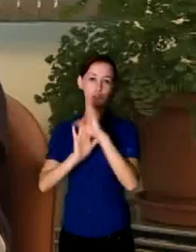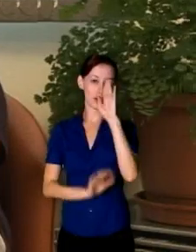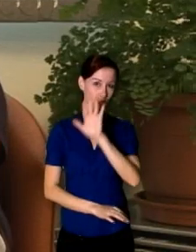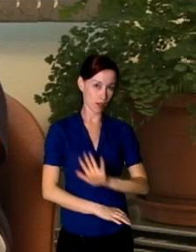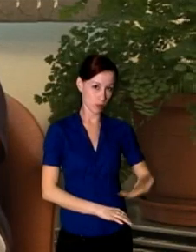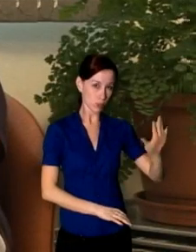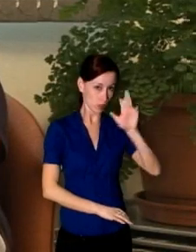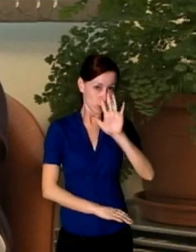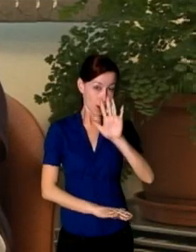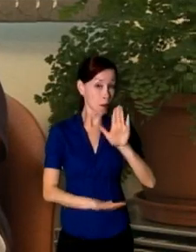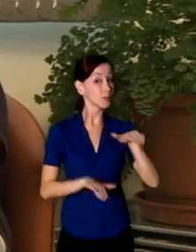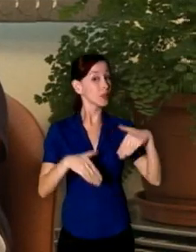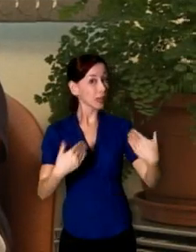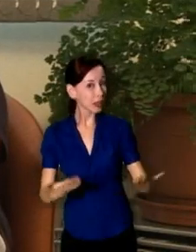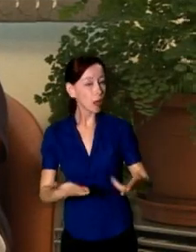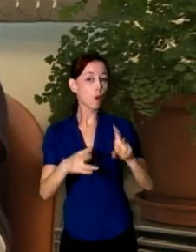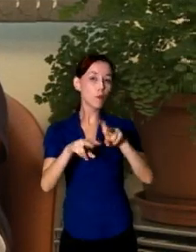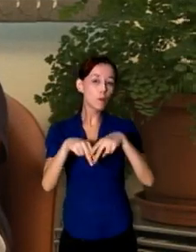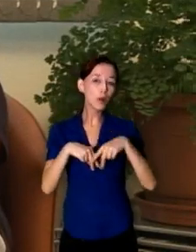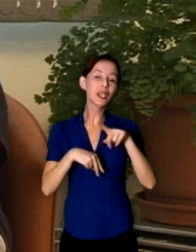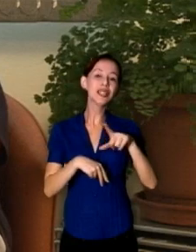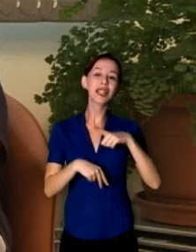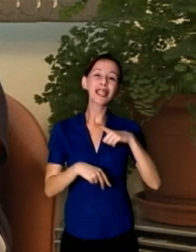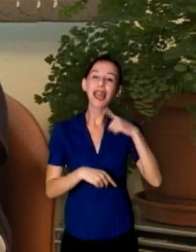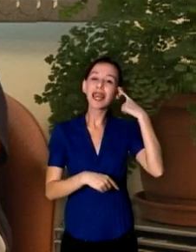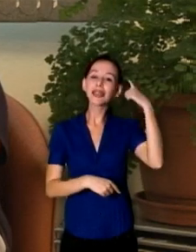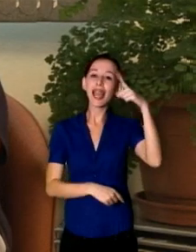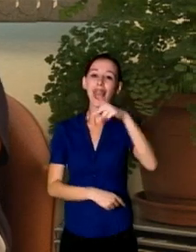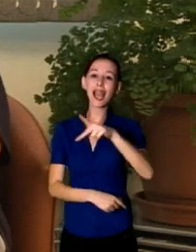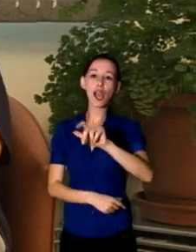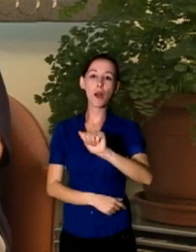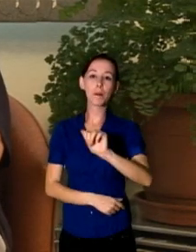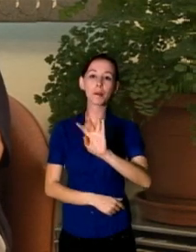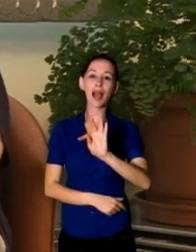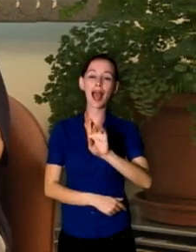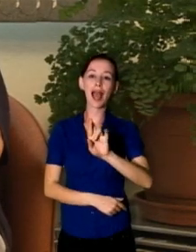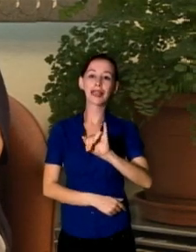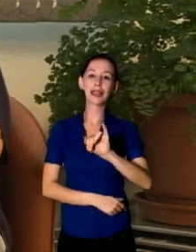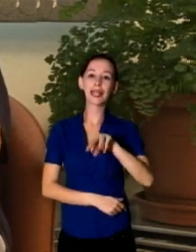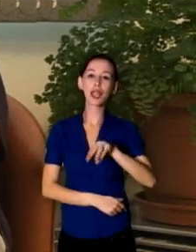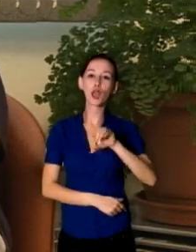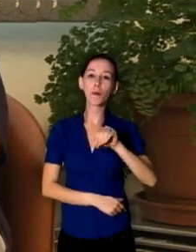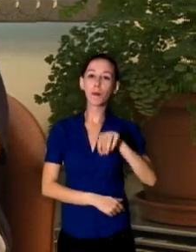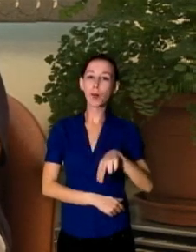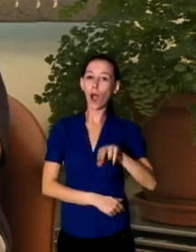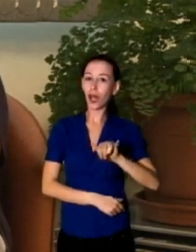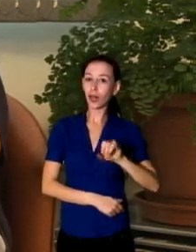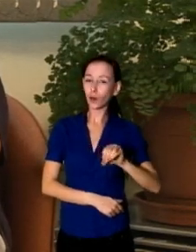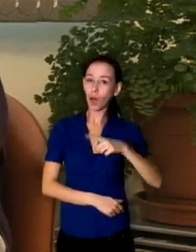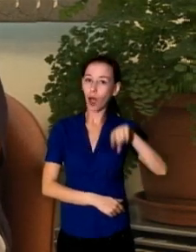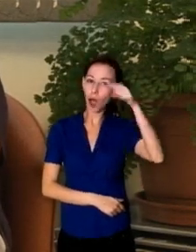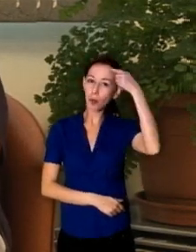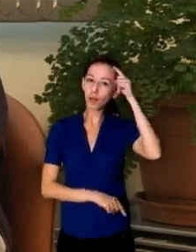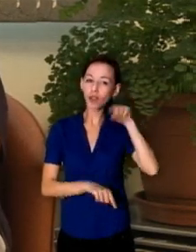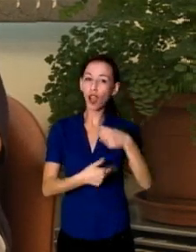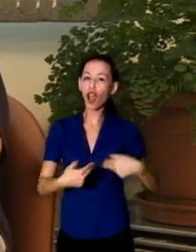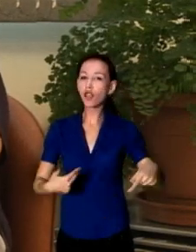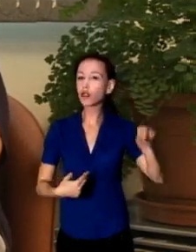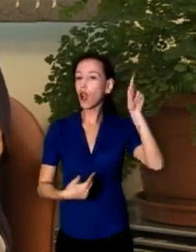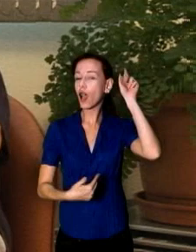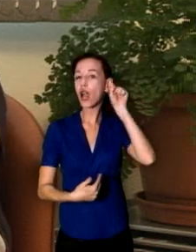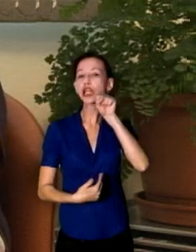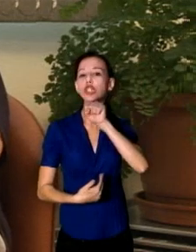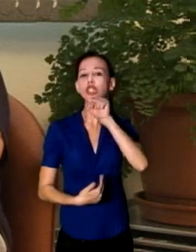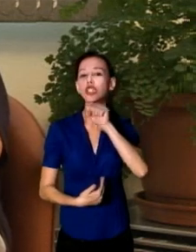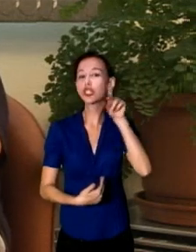com isso, a ideia de patrimônio sempre foi associada à coisa antiga, à coisa tradicional, aquilo